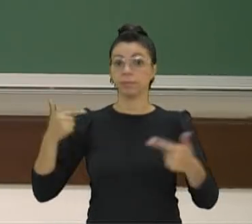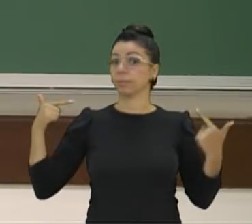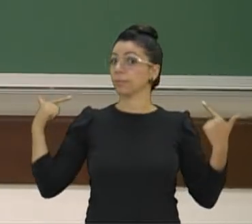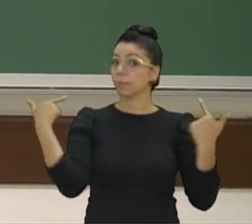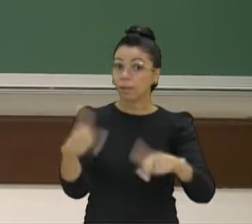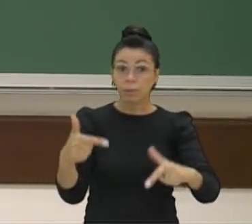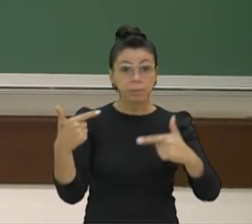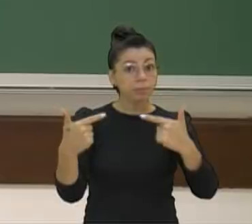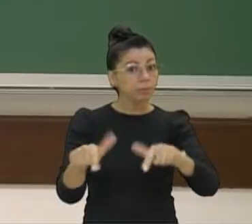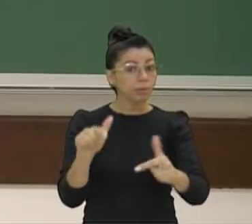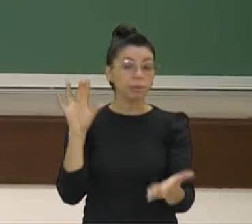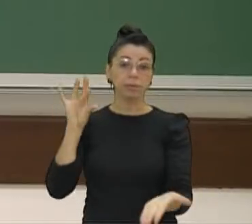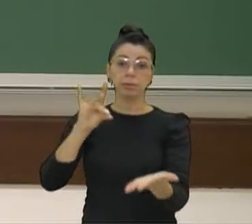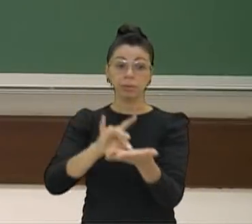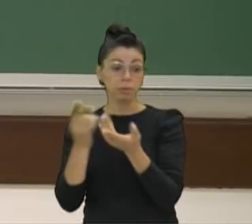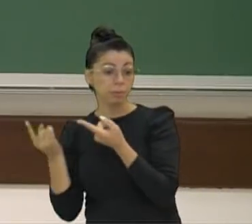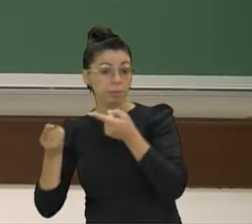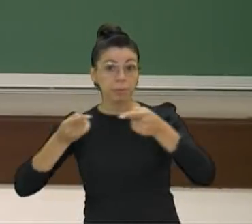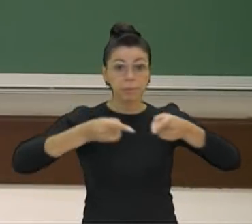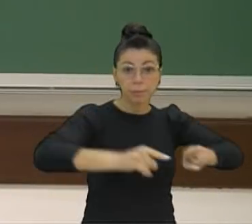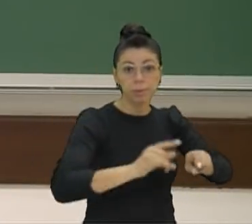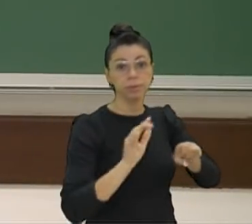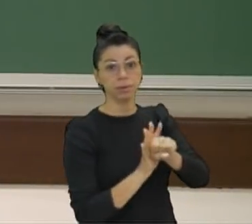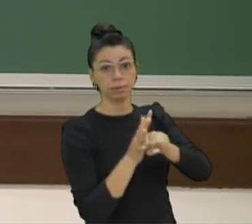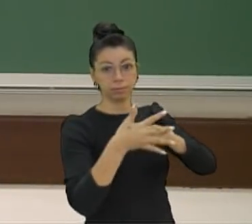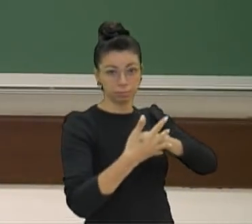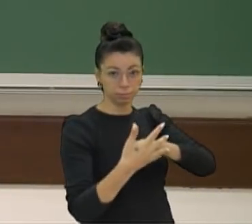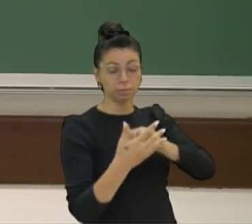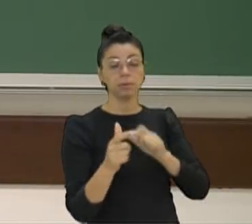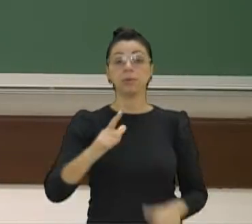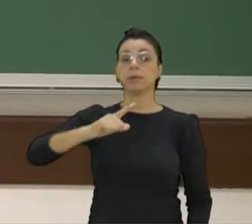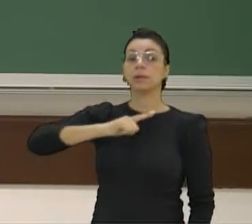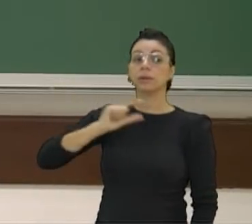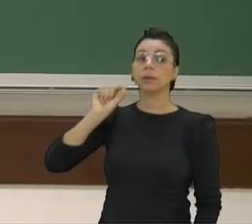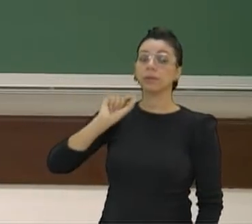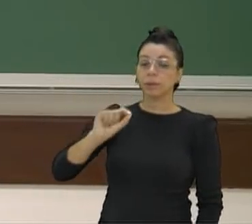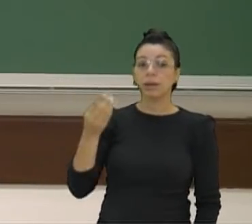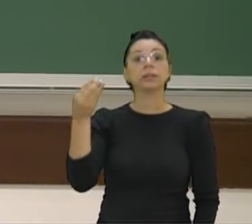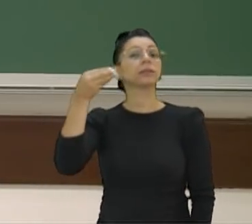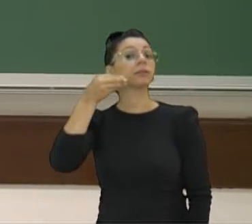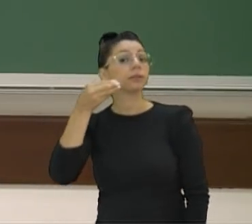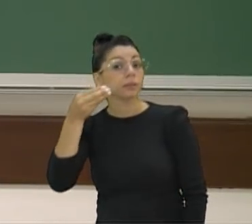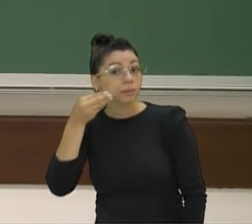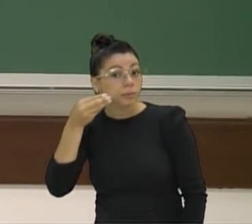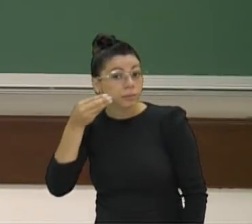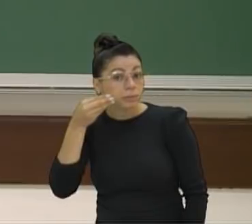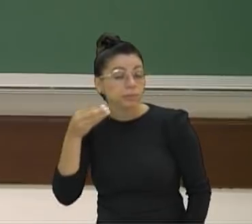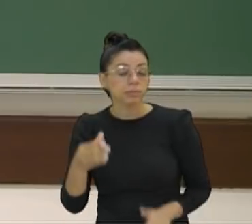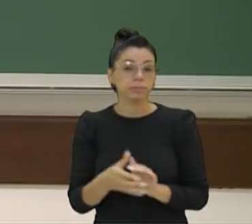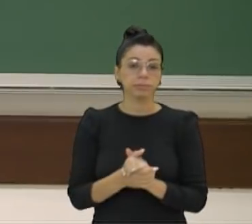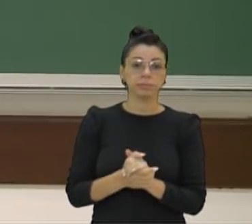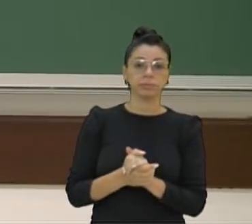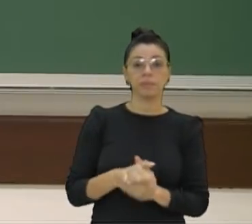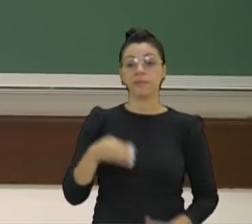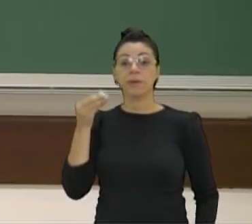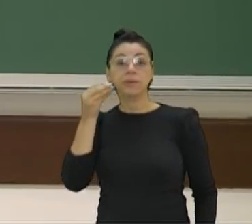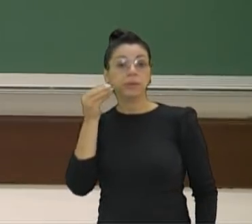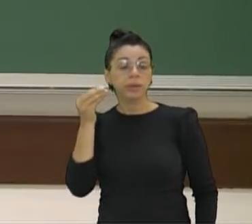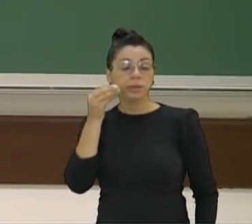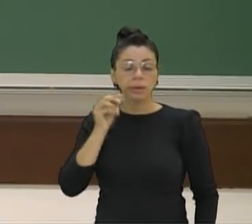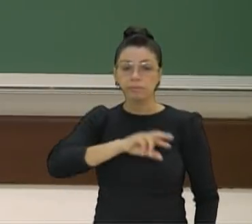nada eficaz contra o vírus, tá? O que temos são tentativas, são testes com